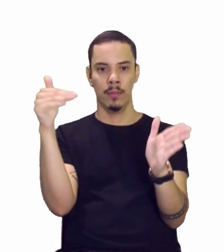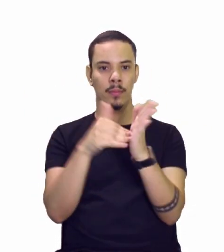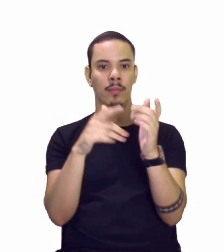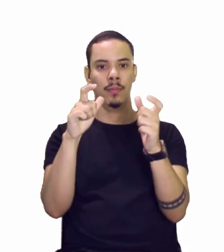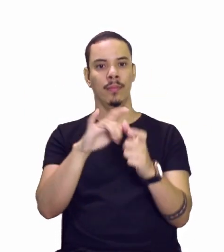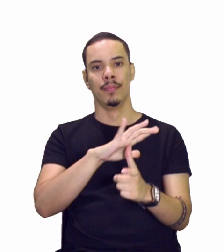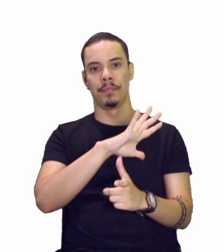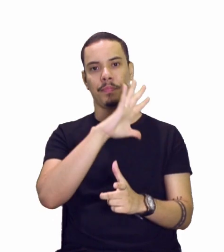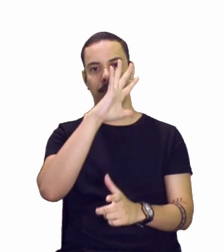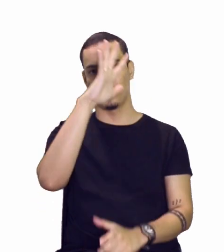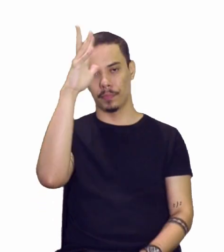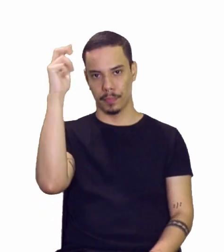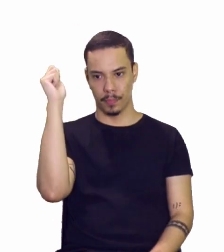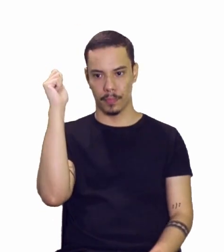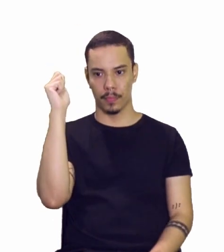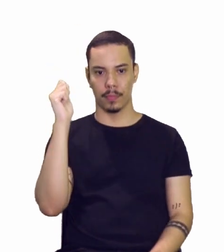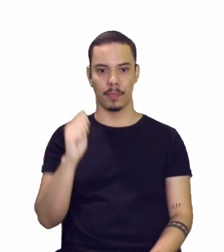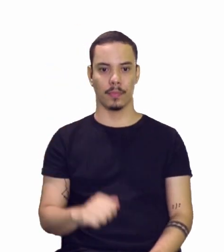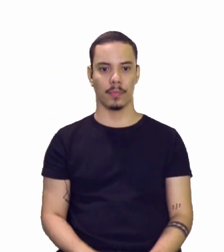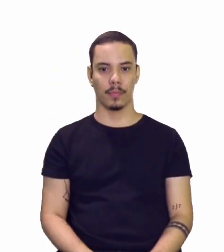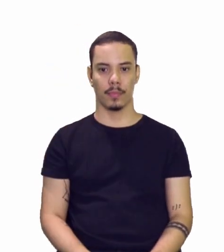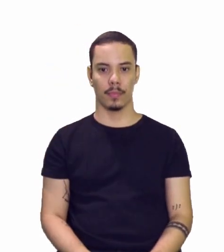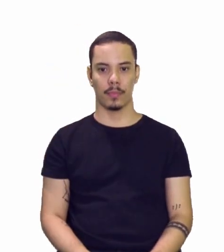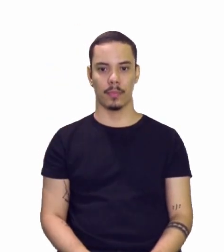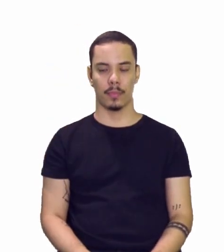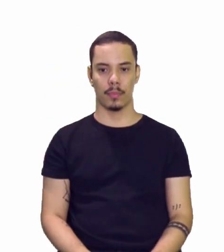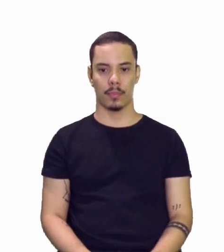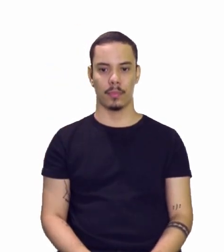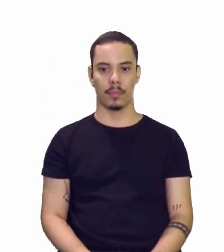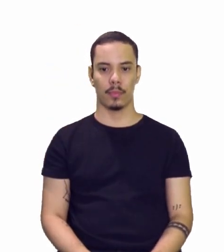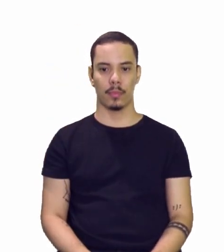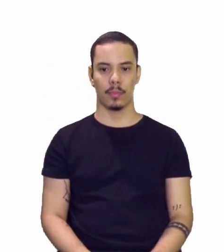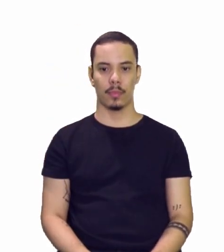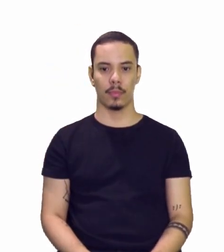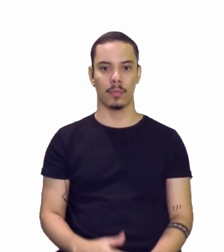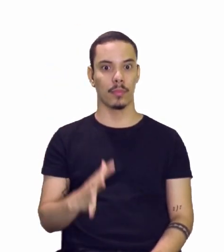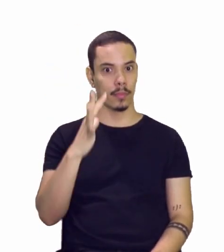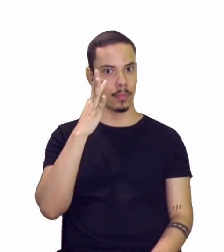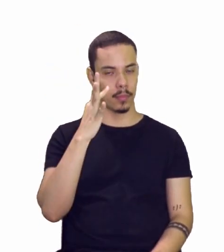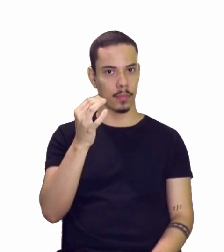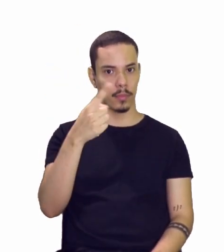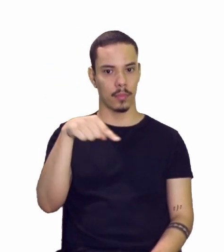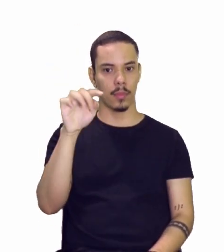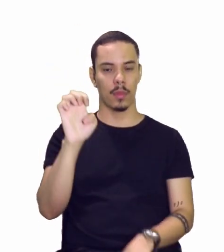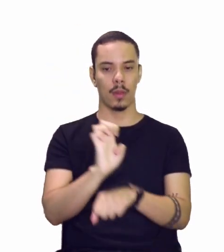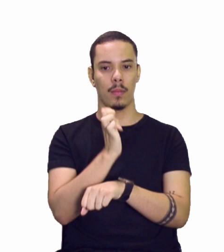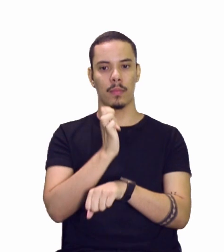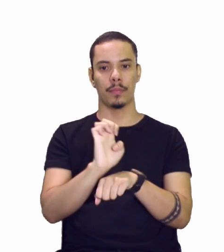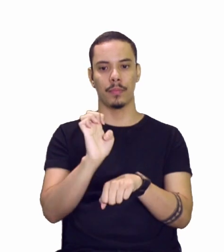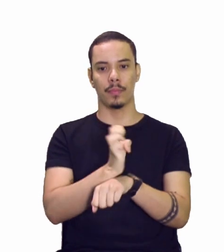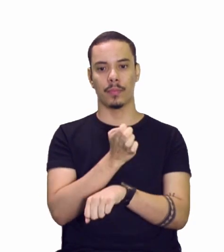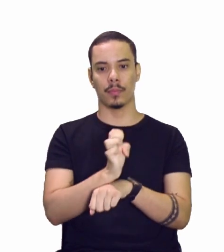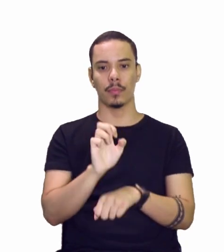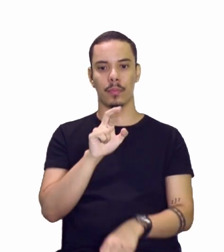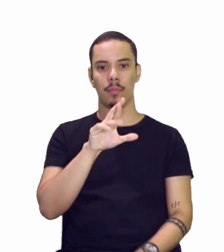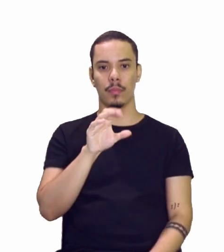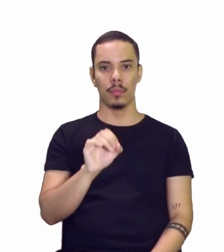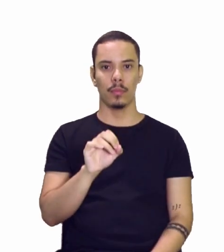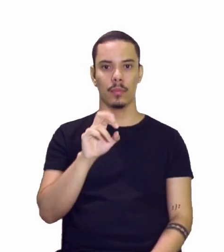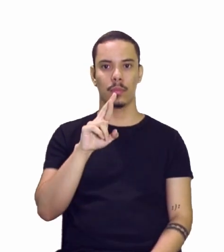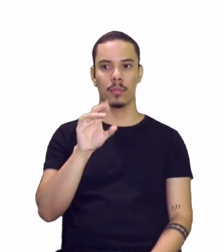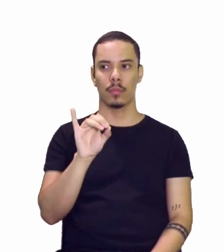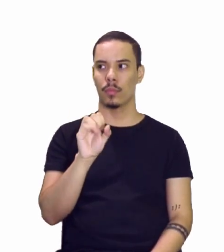no Amazonas. Esse aqui, ó, atenção aí, Espigão do Oeste, ó, rio